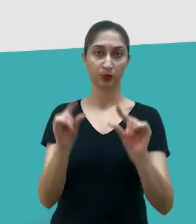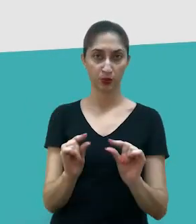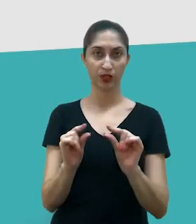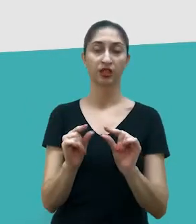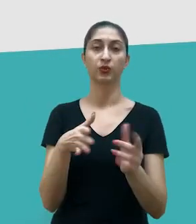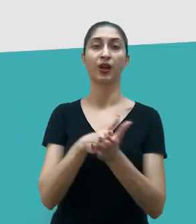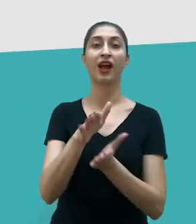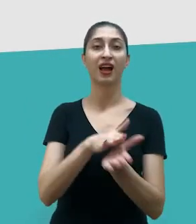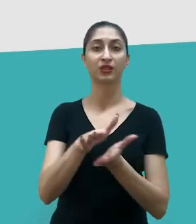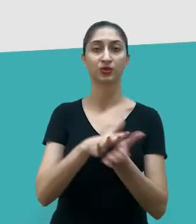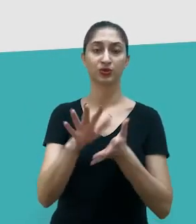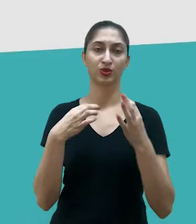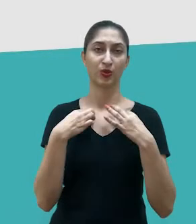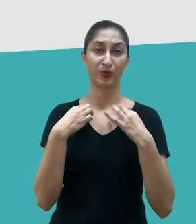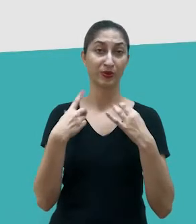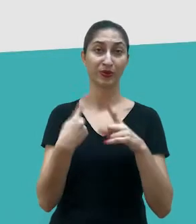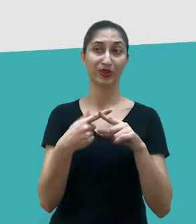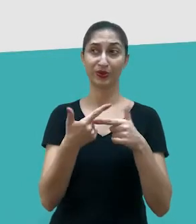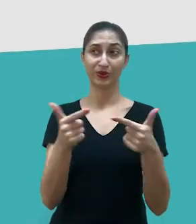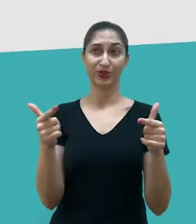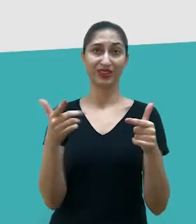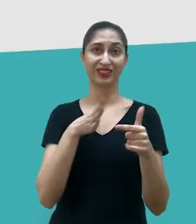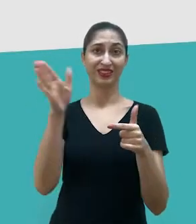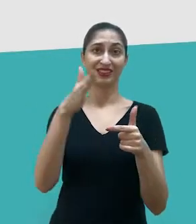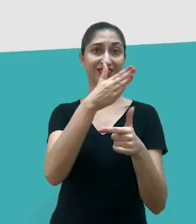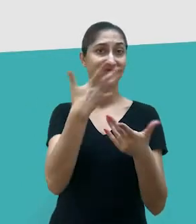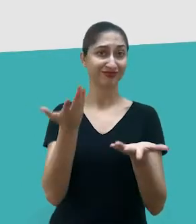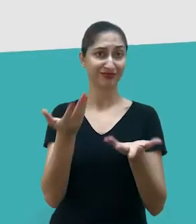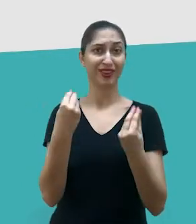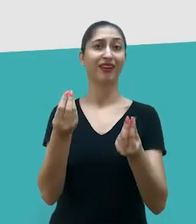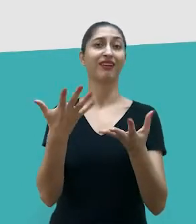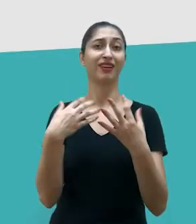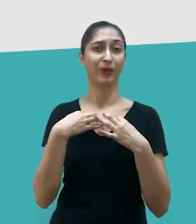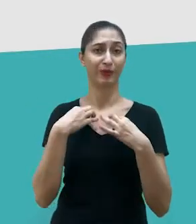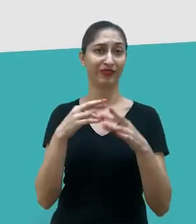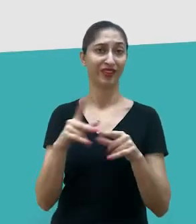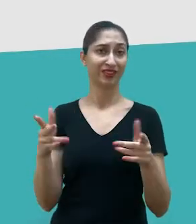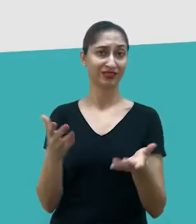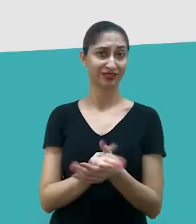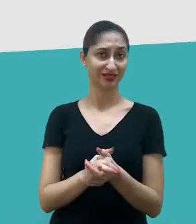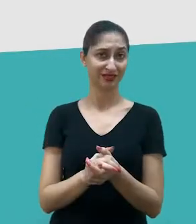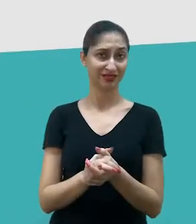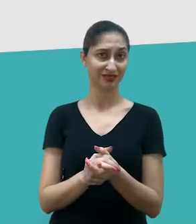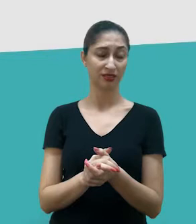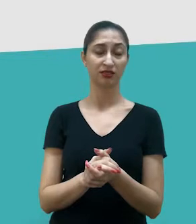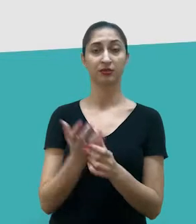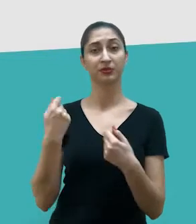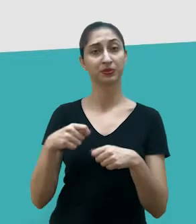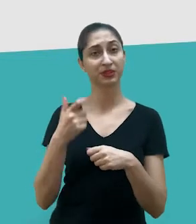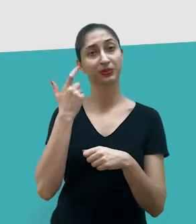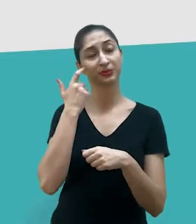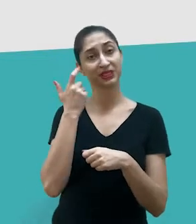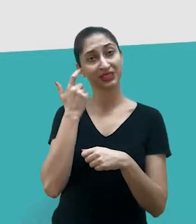o consumo de roupa, não tinha para onde ir. Então a gente precisa de tanta roupa, né? Nós tivemos que repensar a nossa